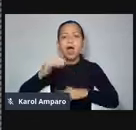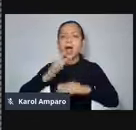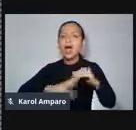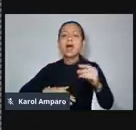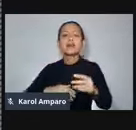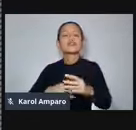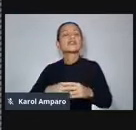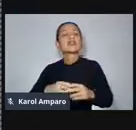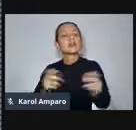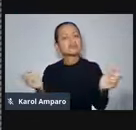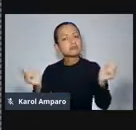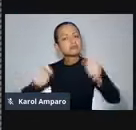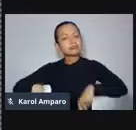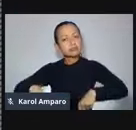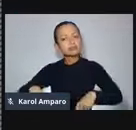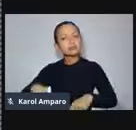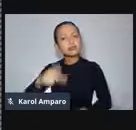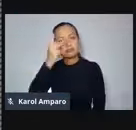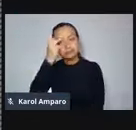autodeterminação, independência,